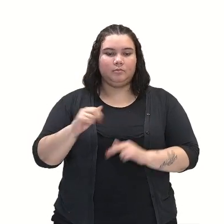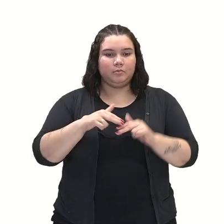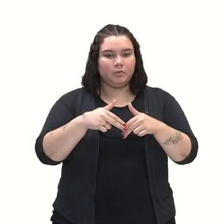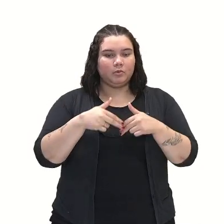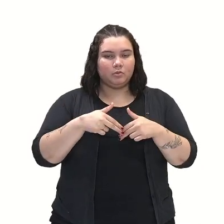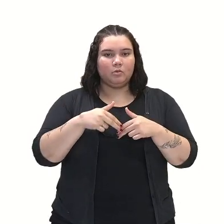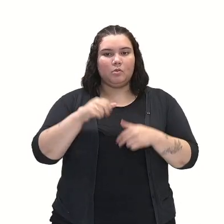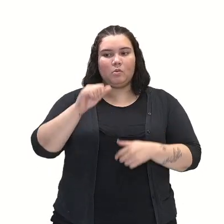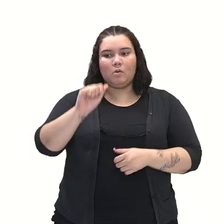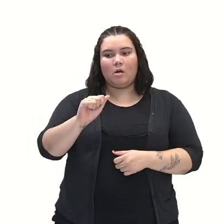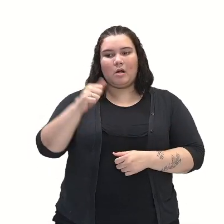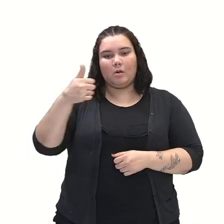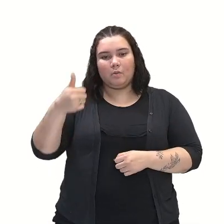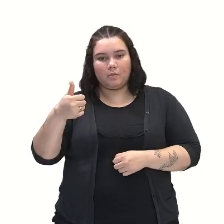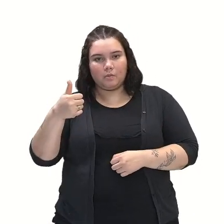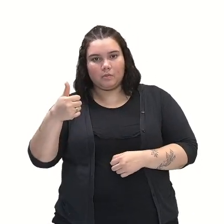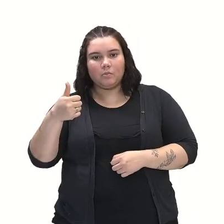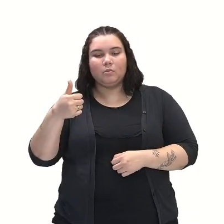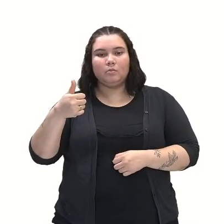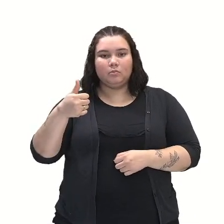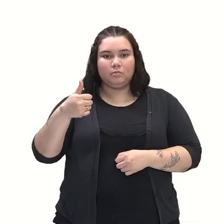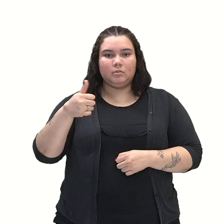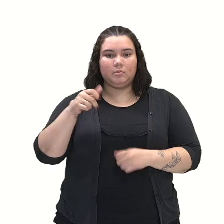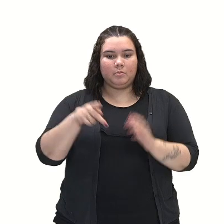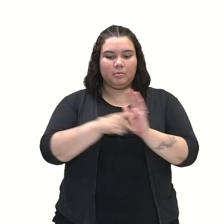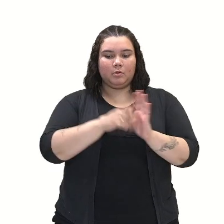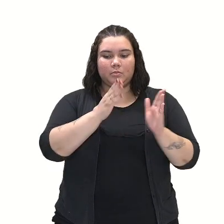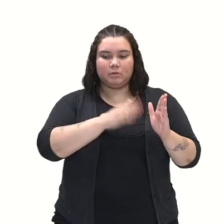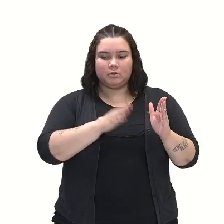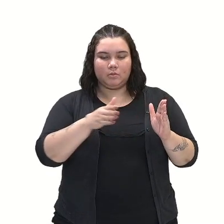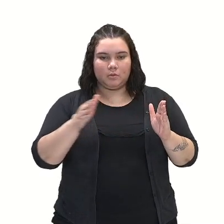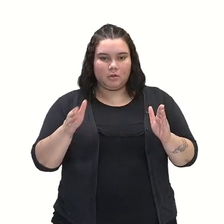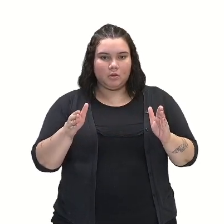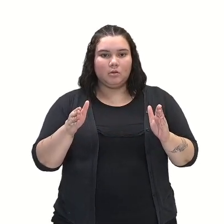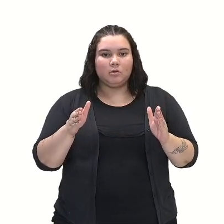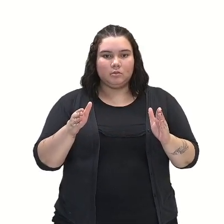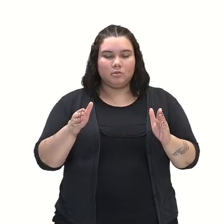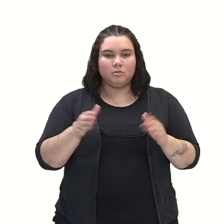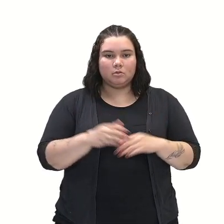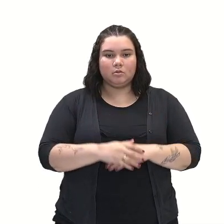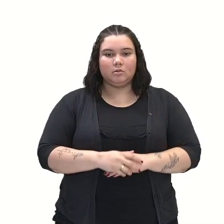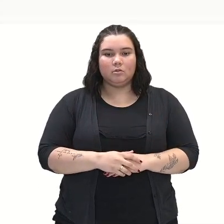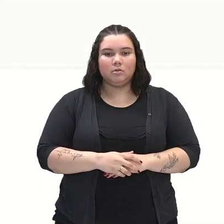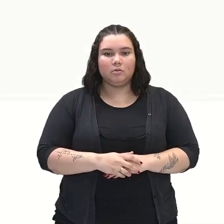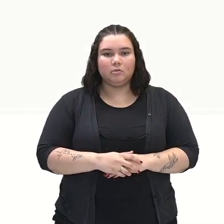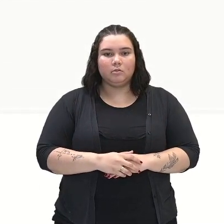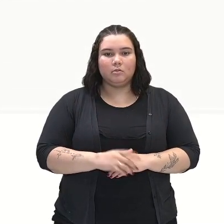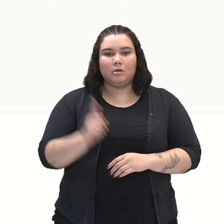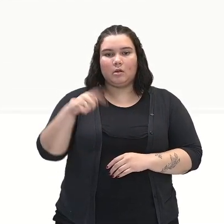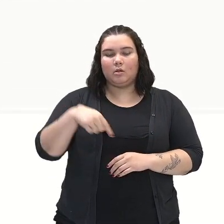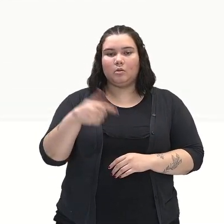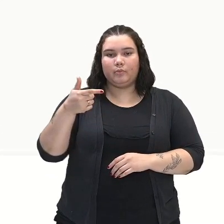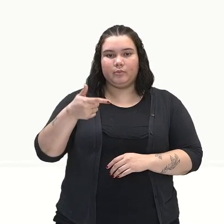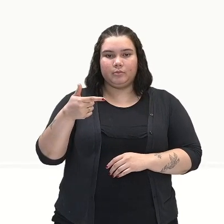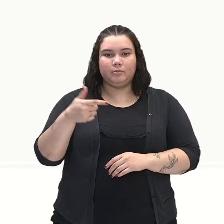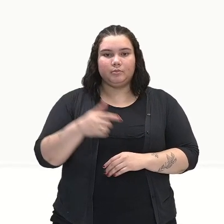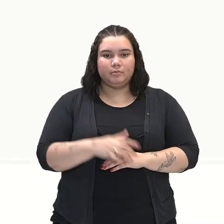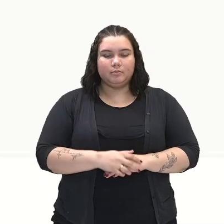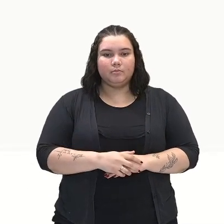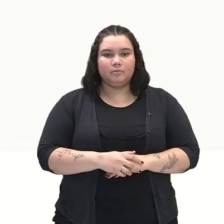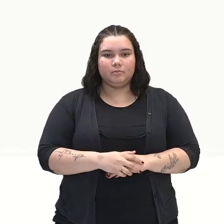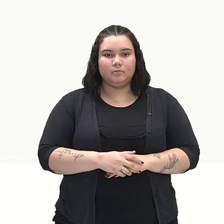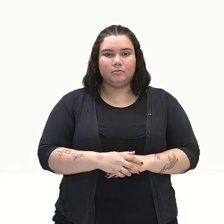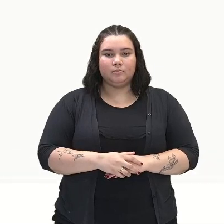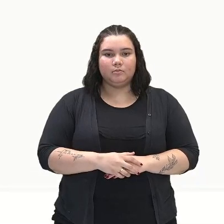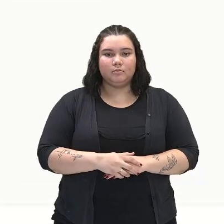primeiro termo da minha sequência numérica, nesse caso aqui, é 2, tá? Voltando aqui,